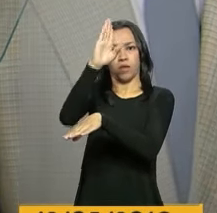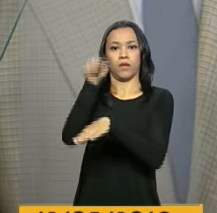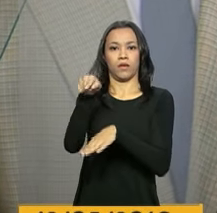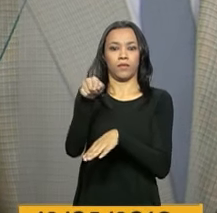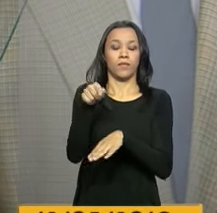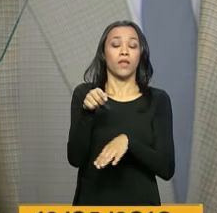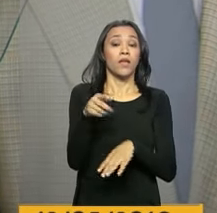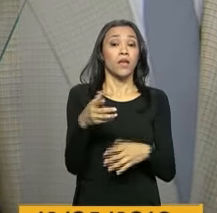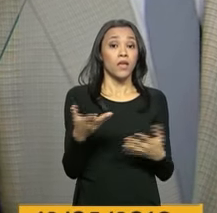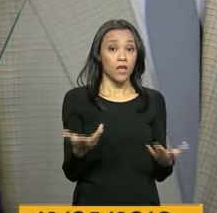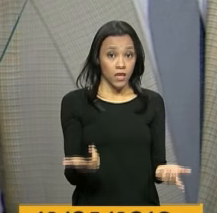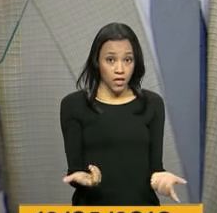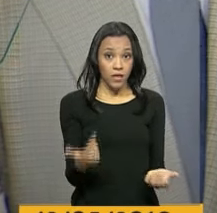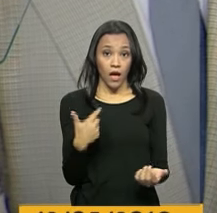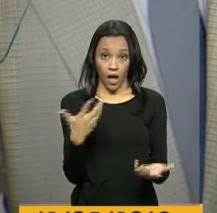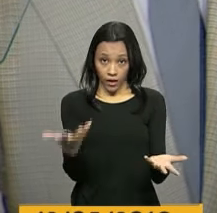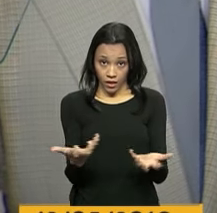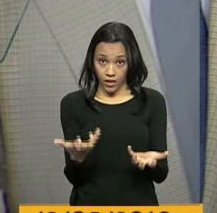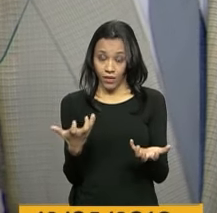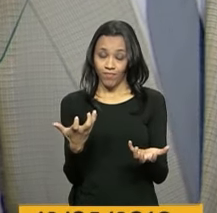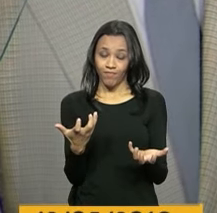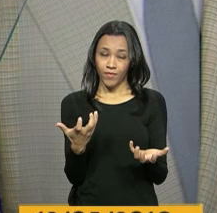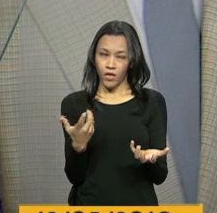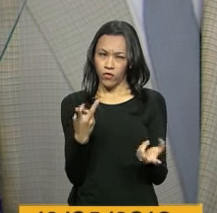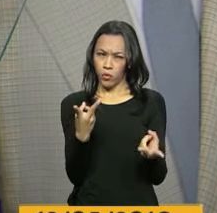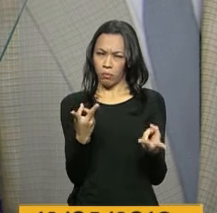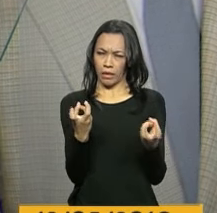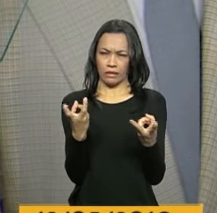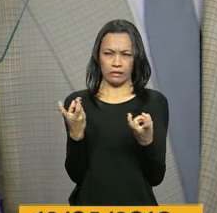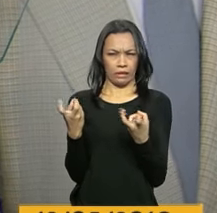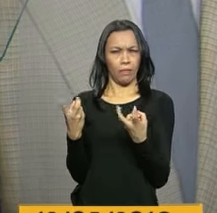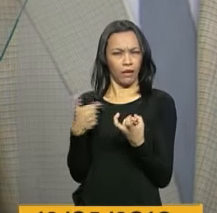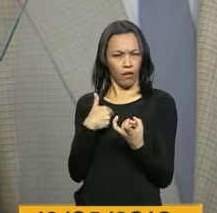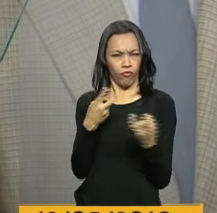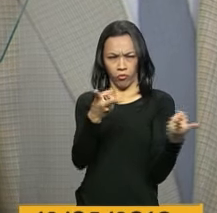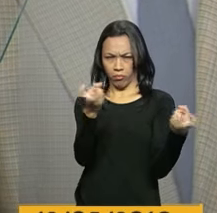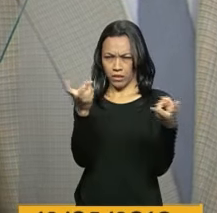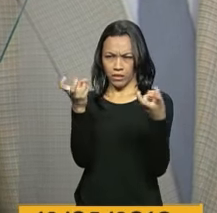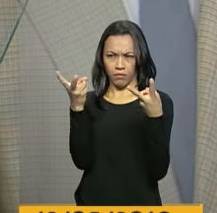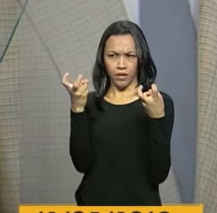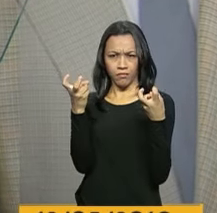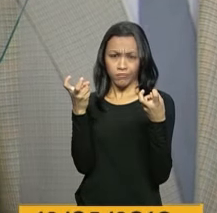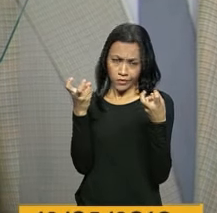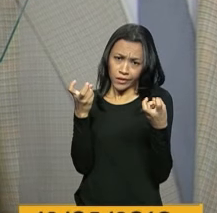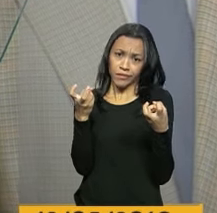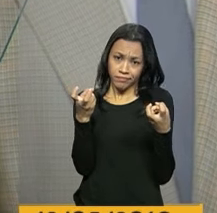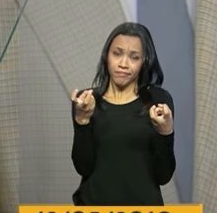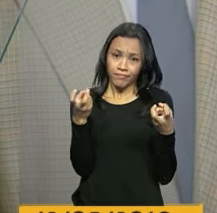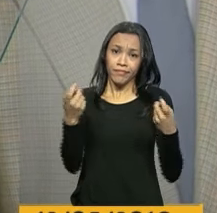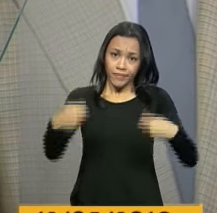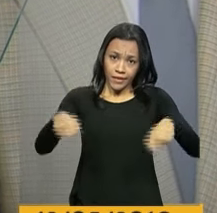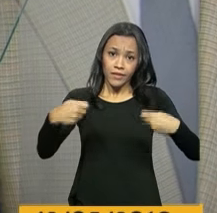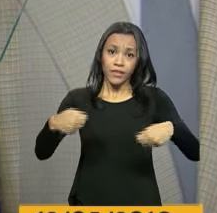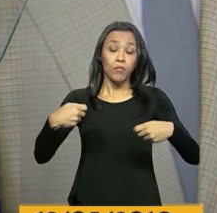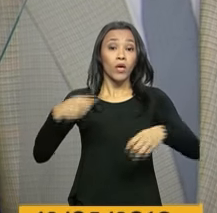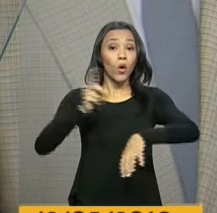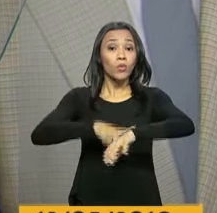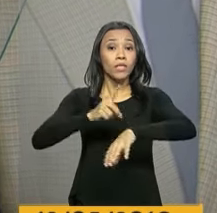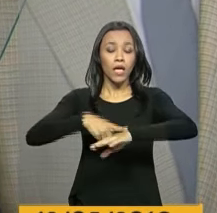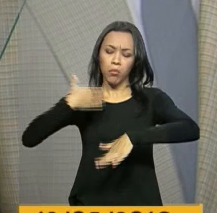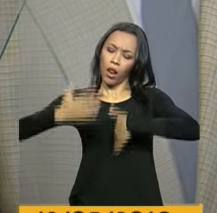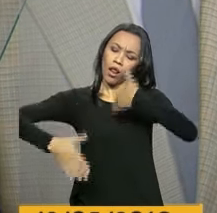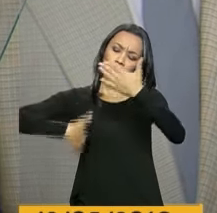e aqui eu percebo que eu fico dizendo umas obviedades, umas trivialidades, mas que são necessárias, porque ao longo do tempo eu